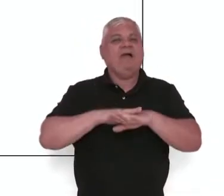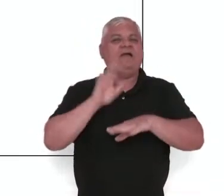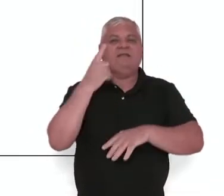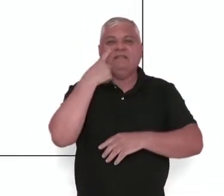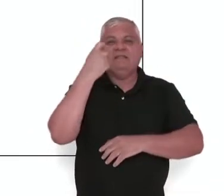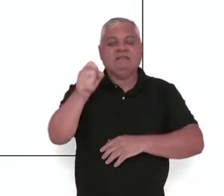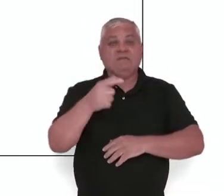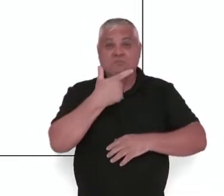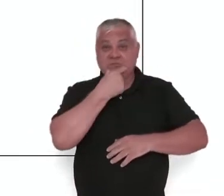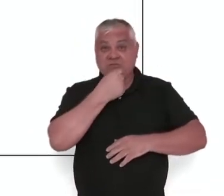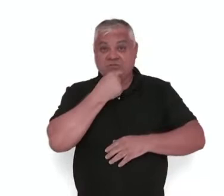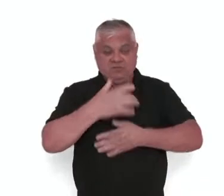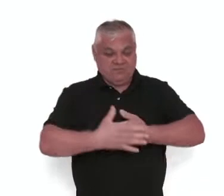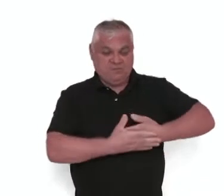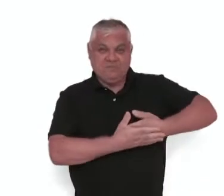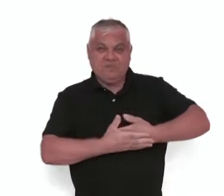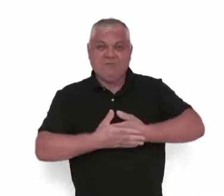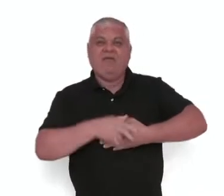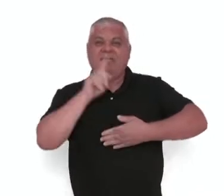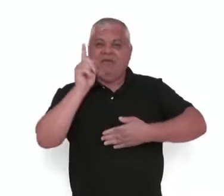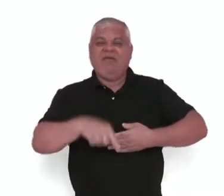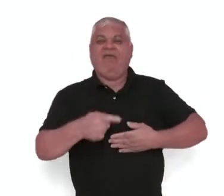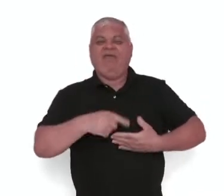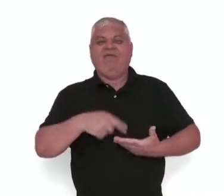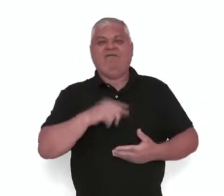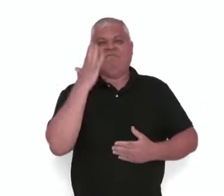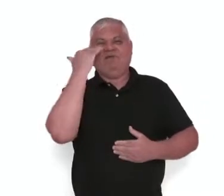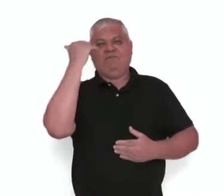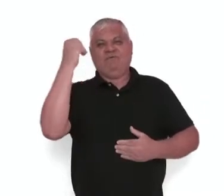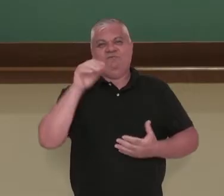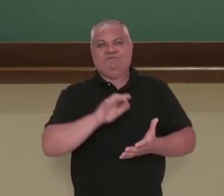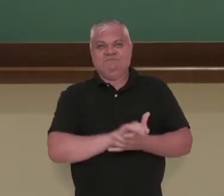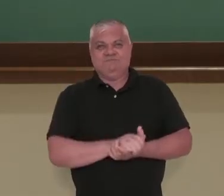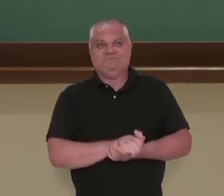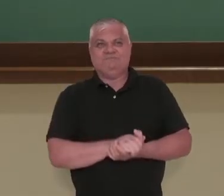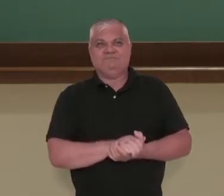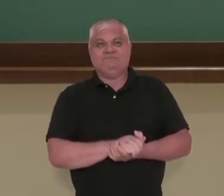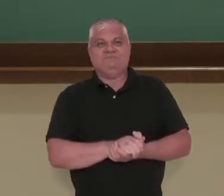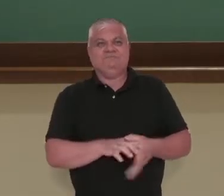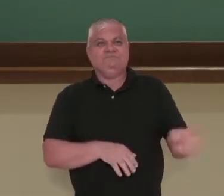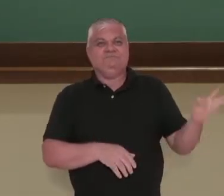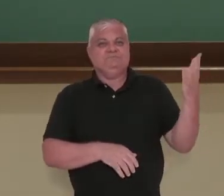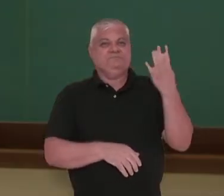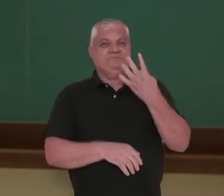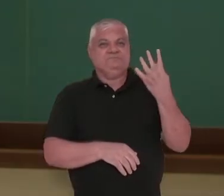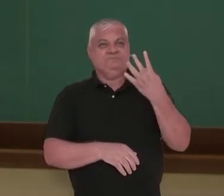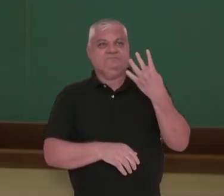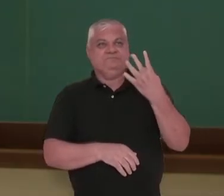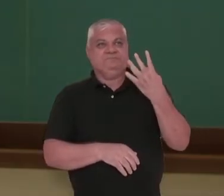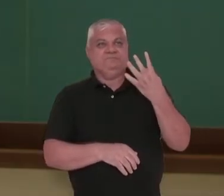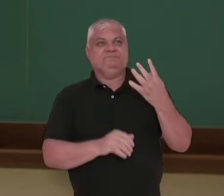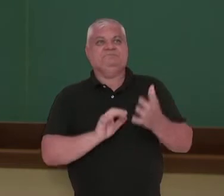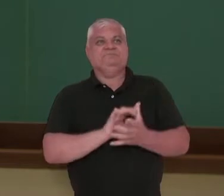menino de quem falamos é o herói dessa história. Já o texto 4, né?